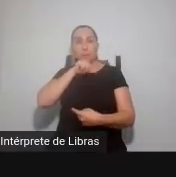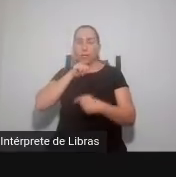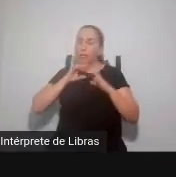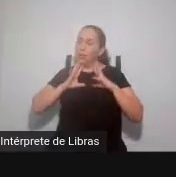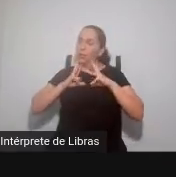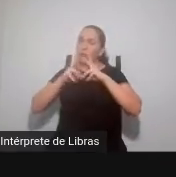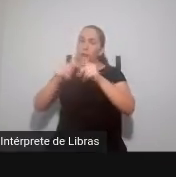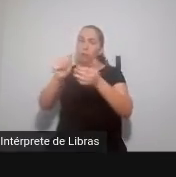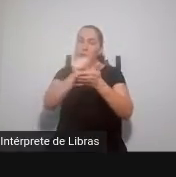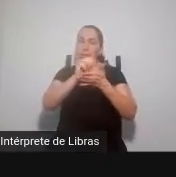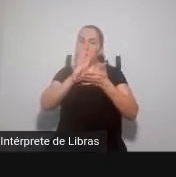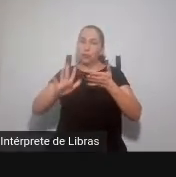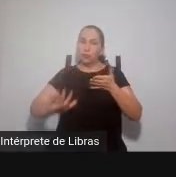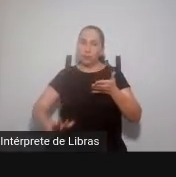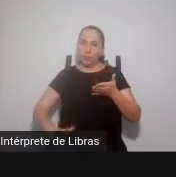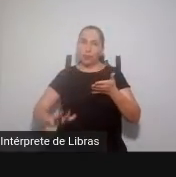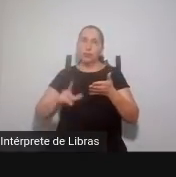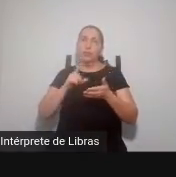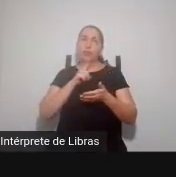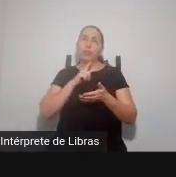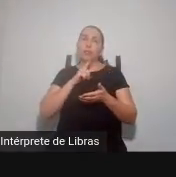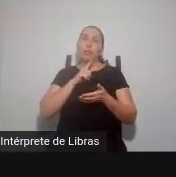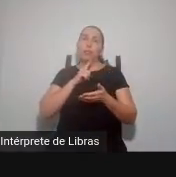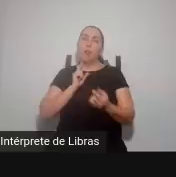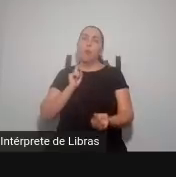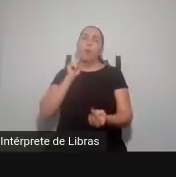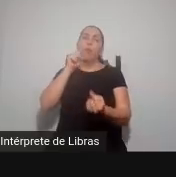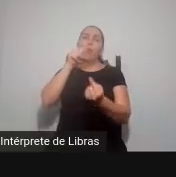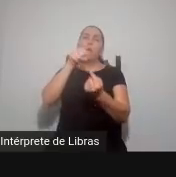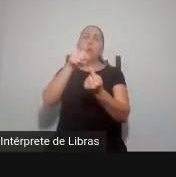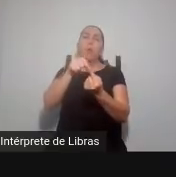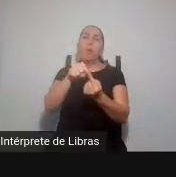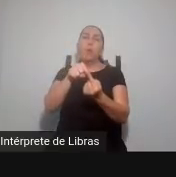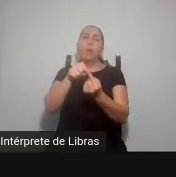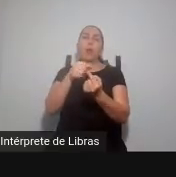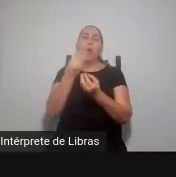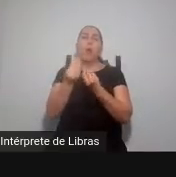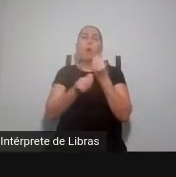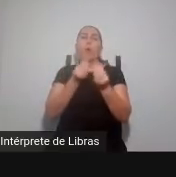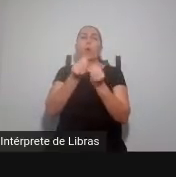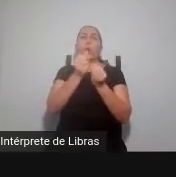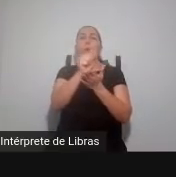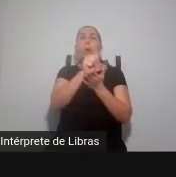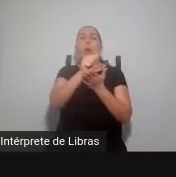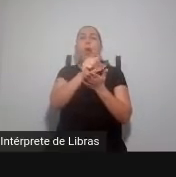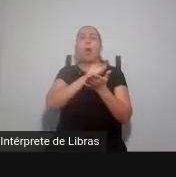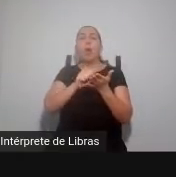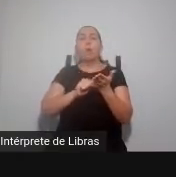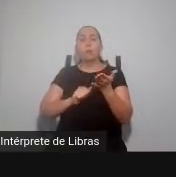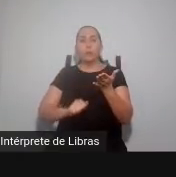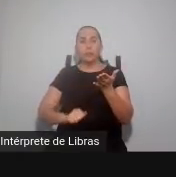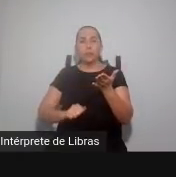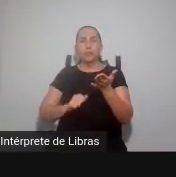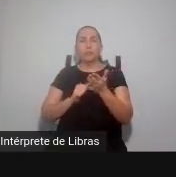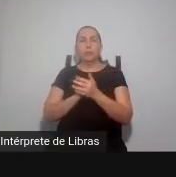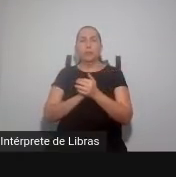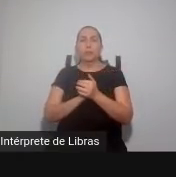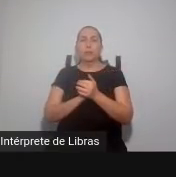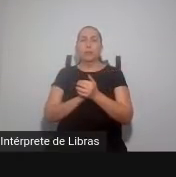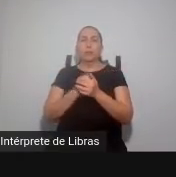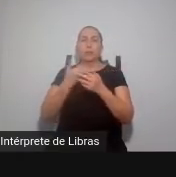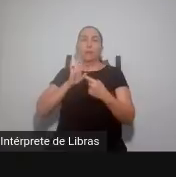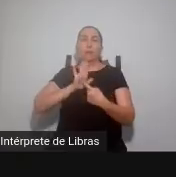atividades, nossos objetivos em relação à alfabetização. Eu trago para vocês